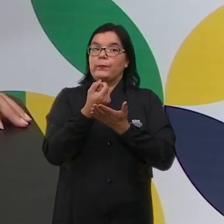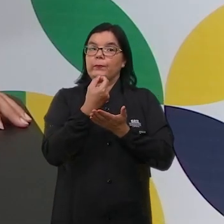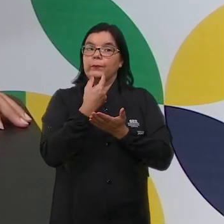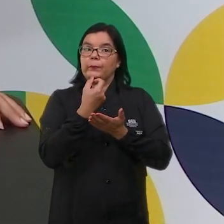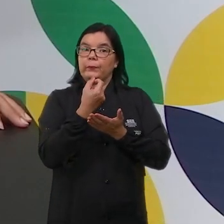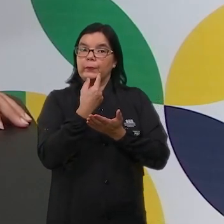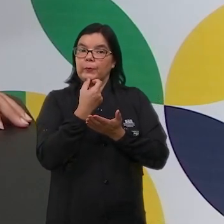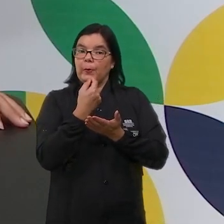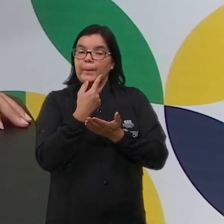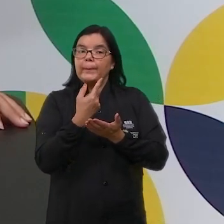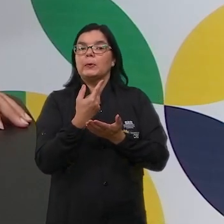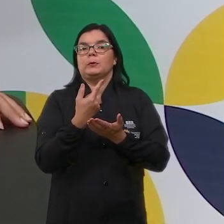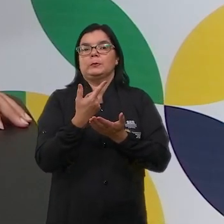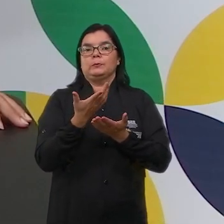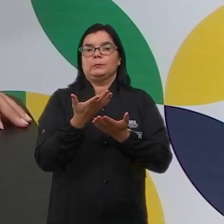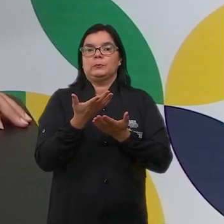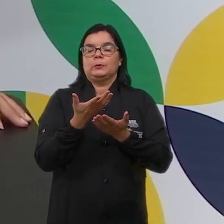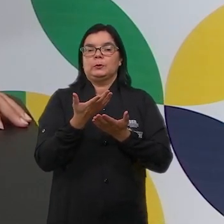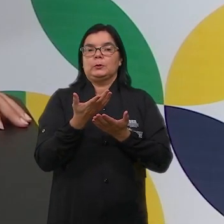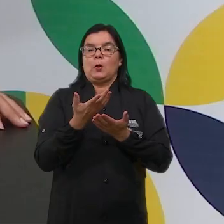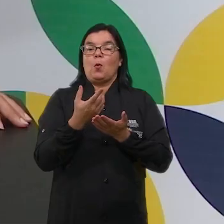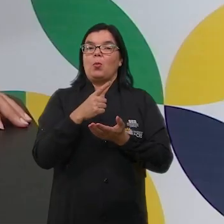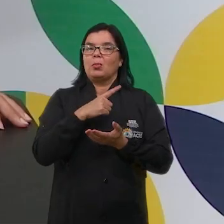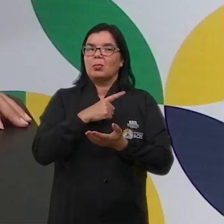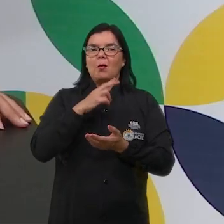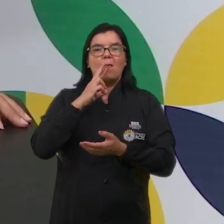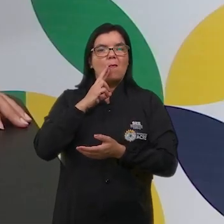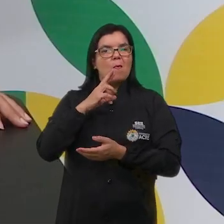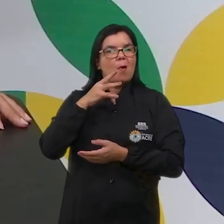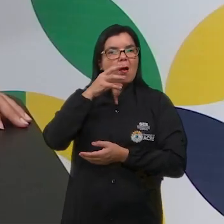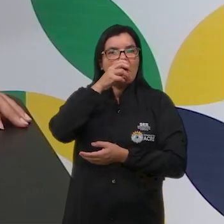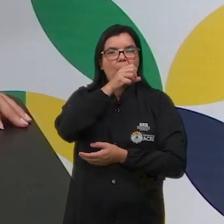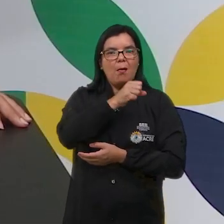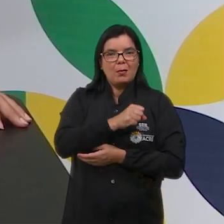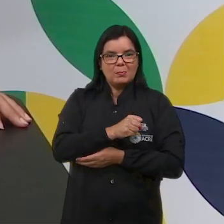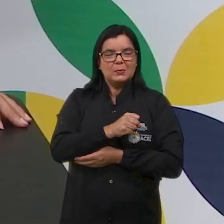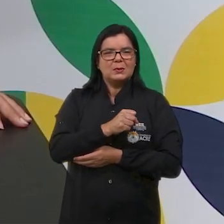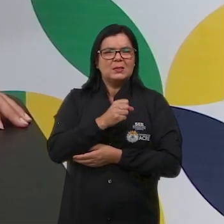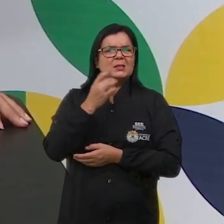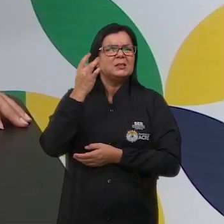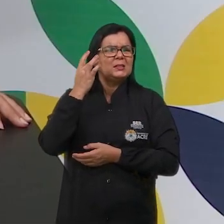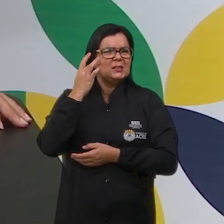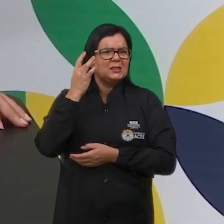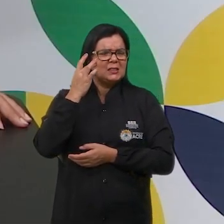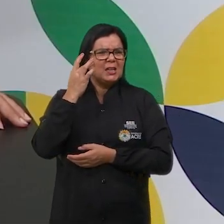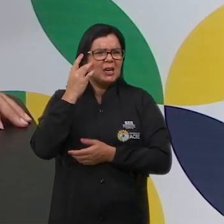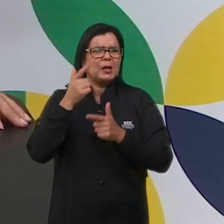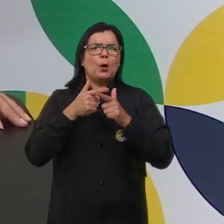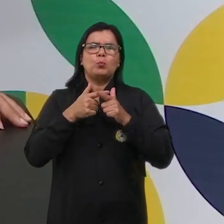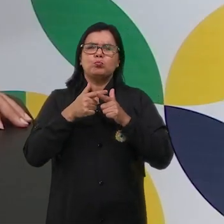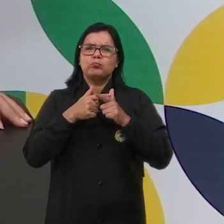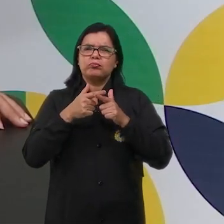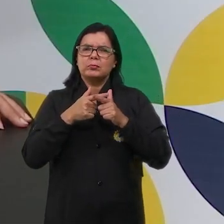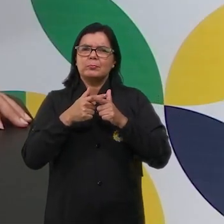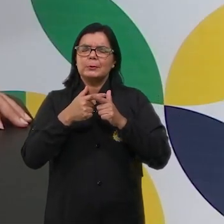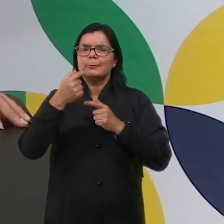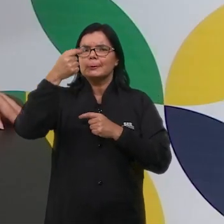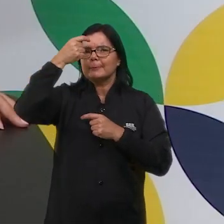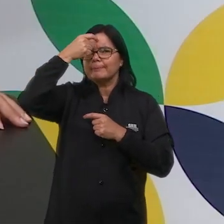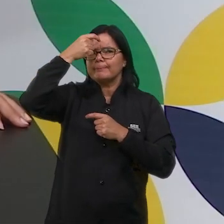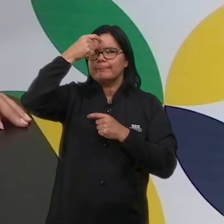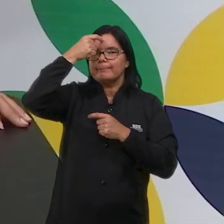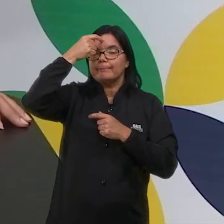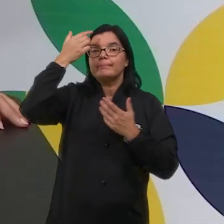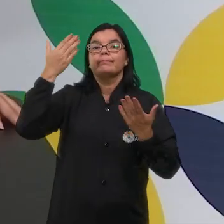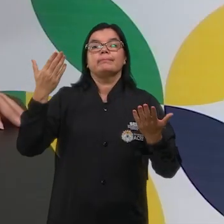farmacológico, medicamentoso, para obter um resultado, será que isso vai ter efeito no meu organismo?